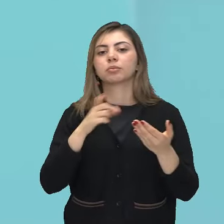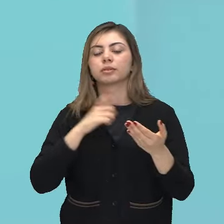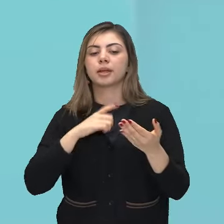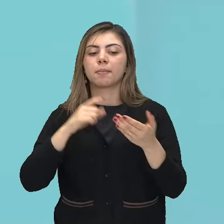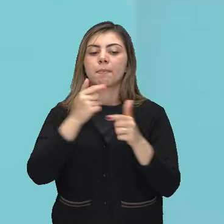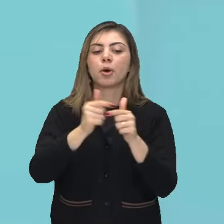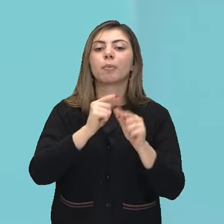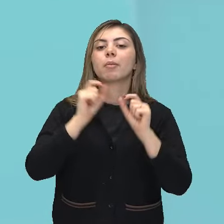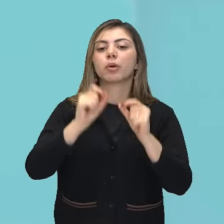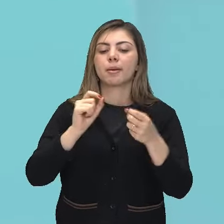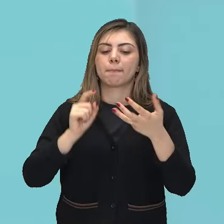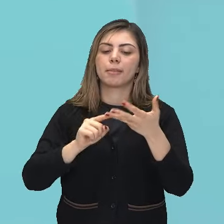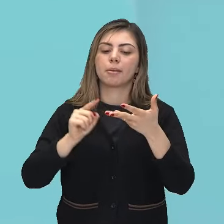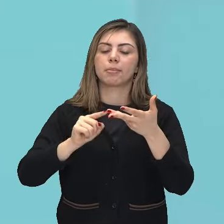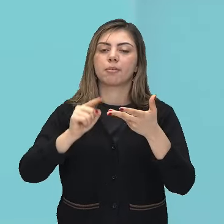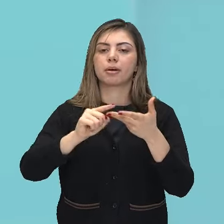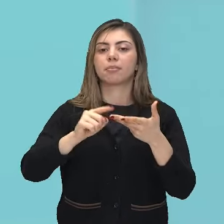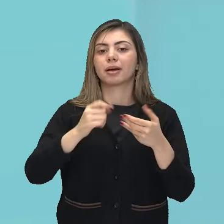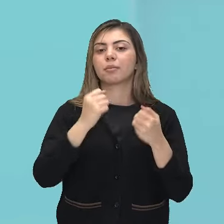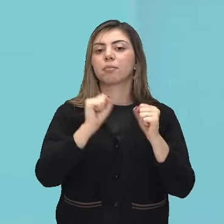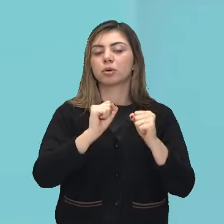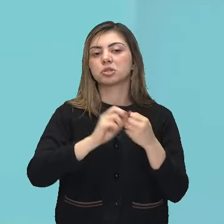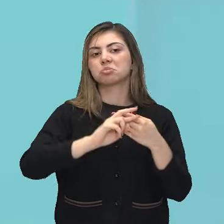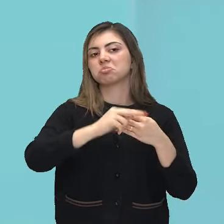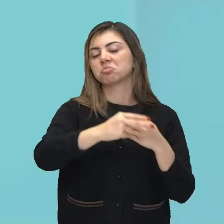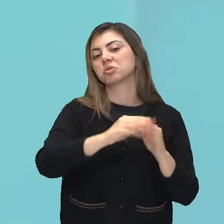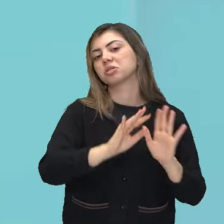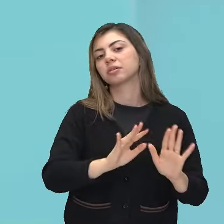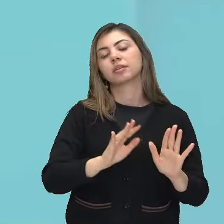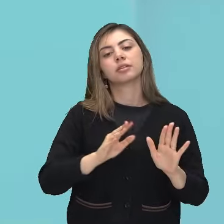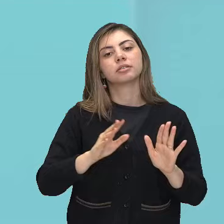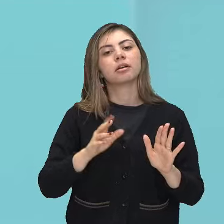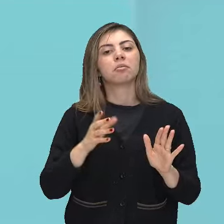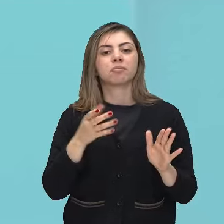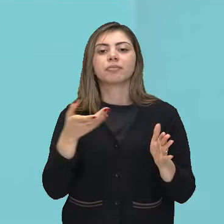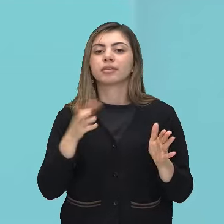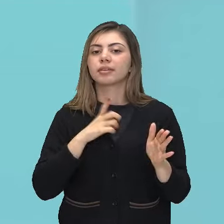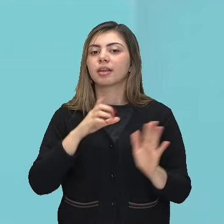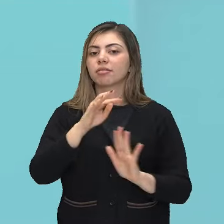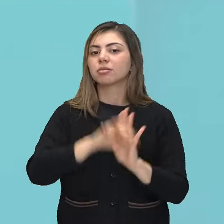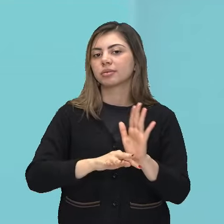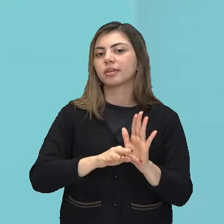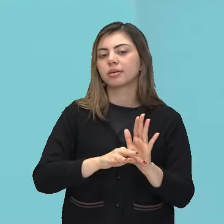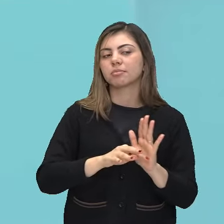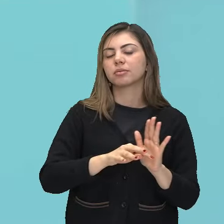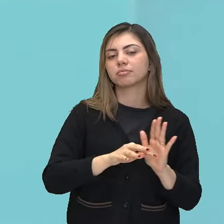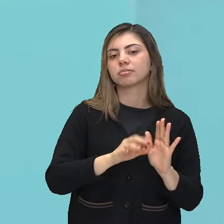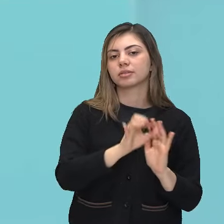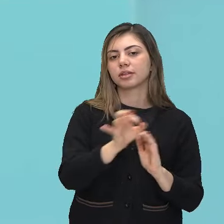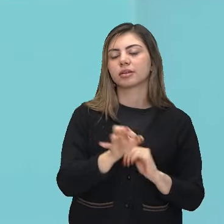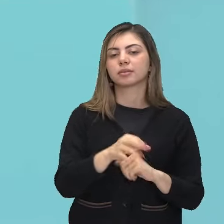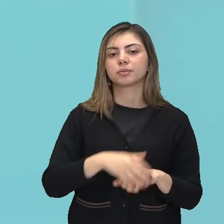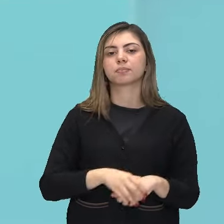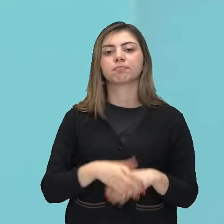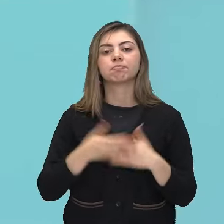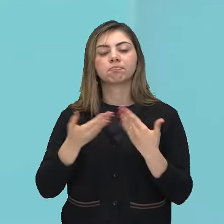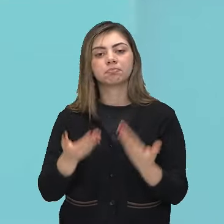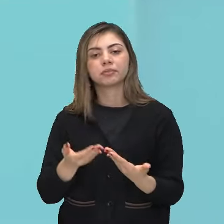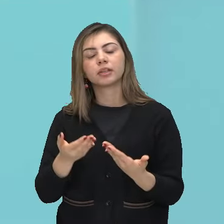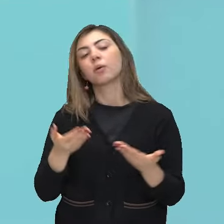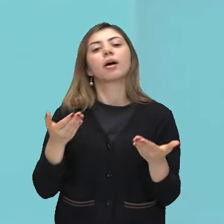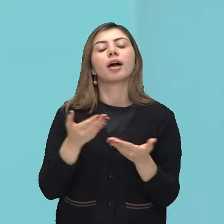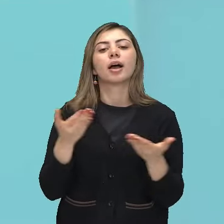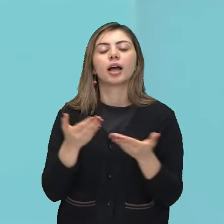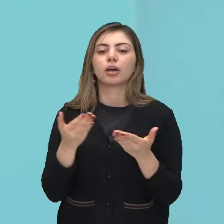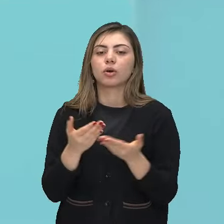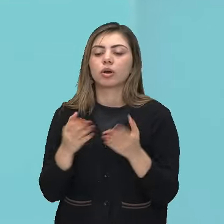problemas que prejudicam a sustentabilidade tudo isso da minha dentro do meu tema geral né e agora no final